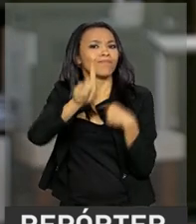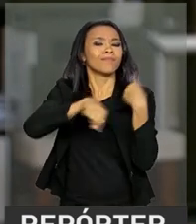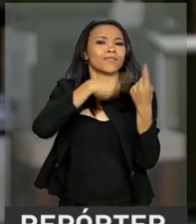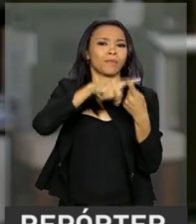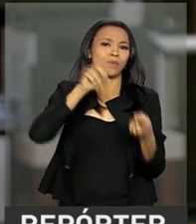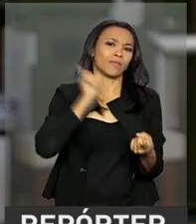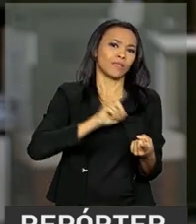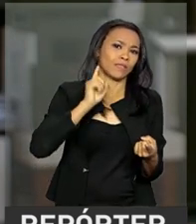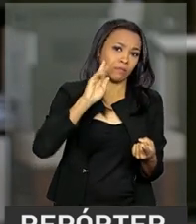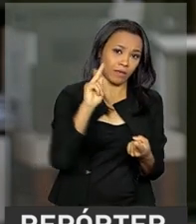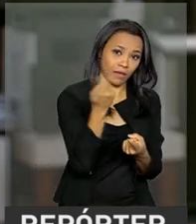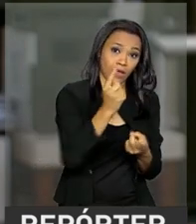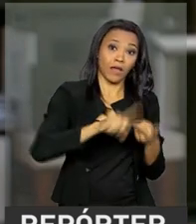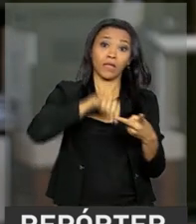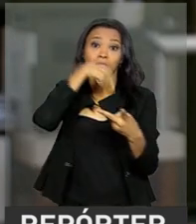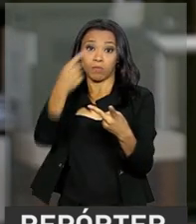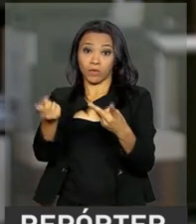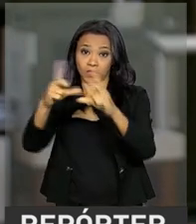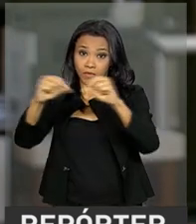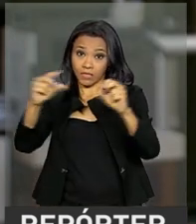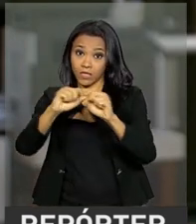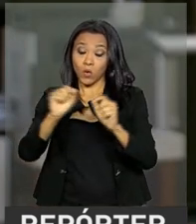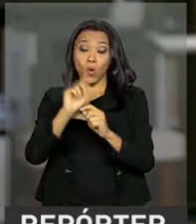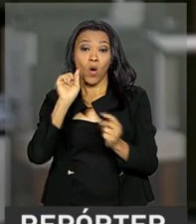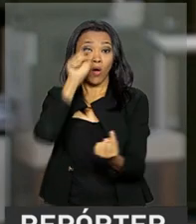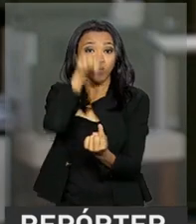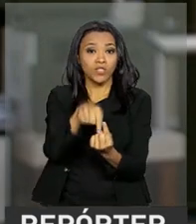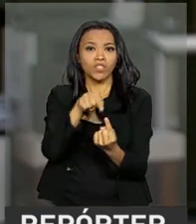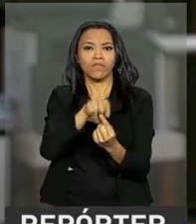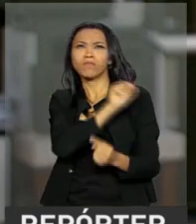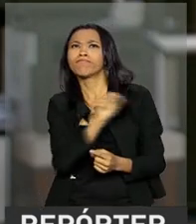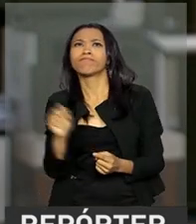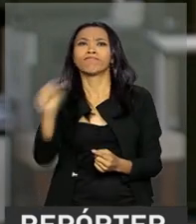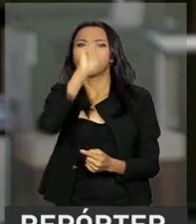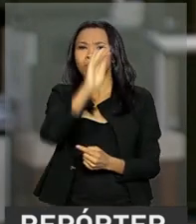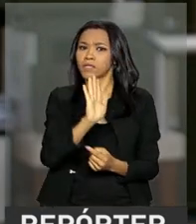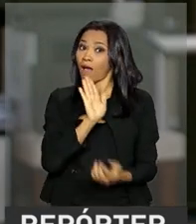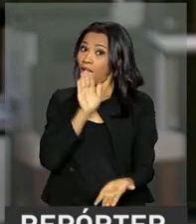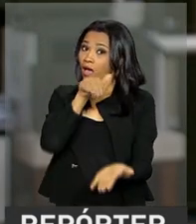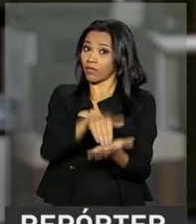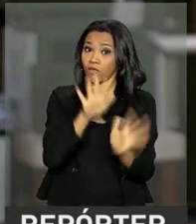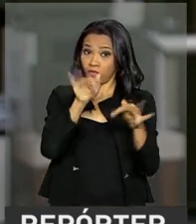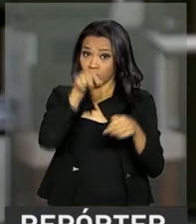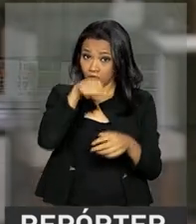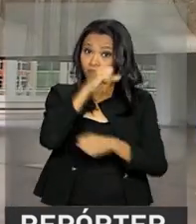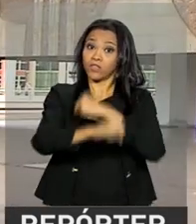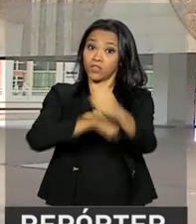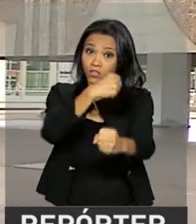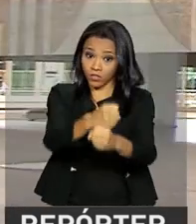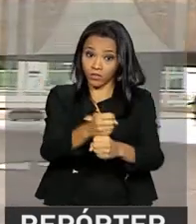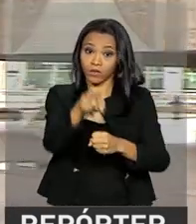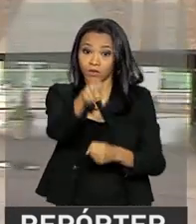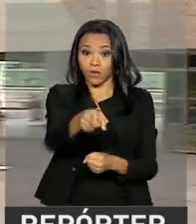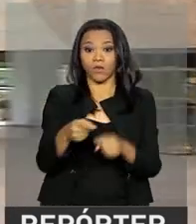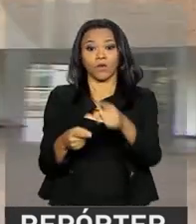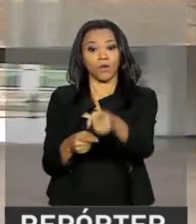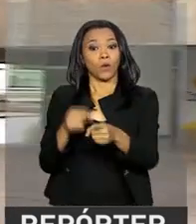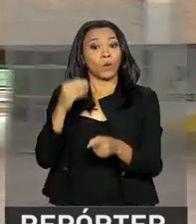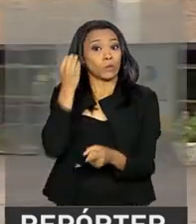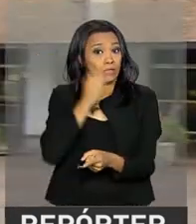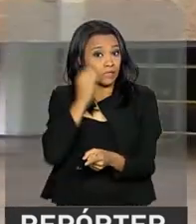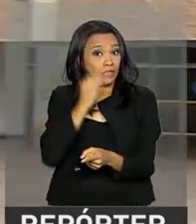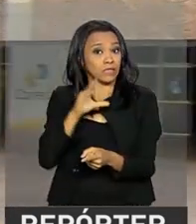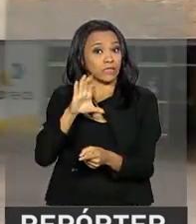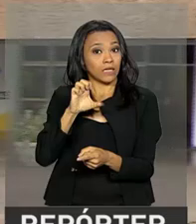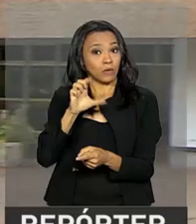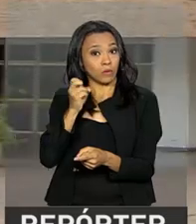e Brasília a meta é alcançar todos os estados do país até o fim deste ano o serviço correio celular vem para complementar